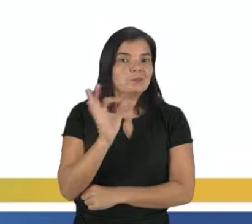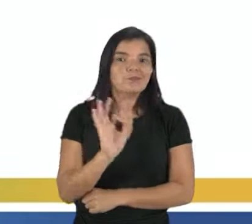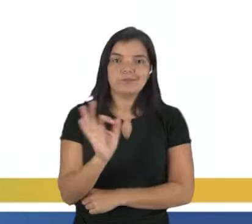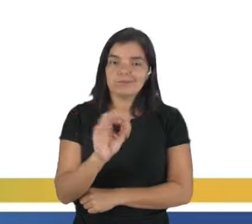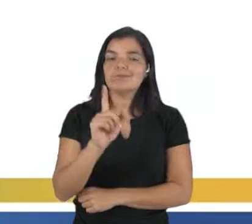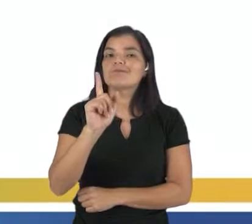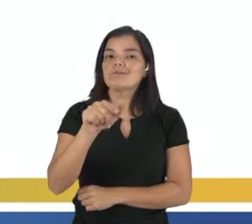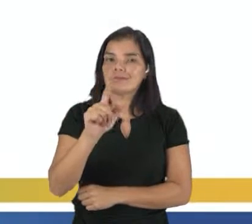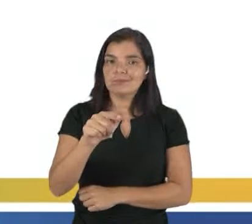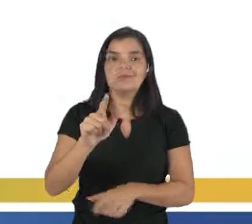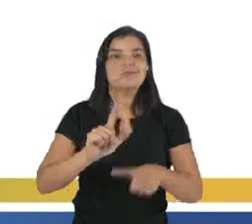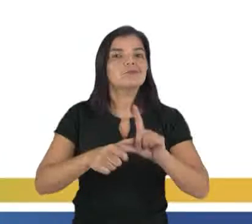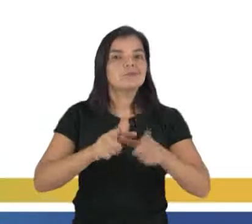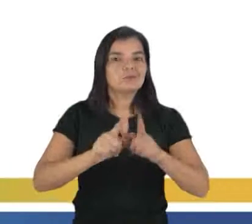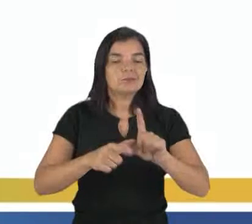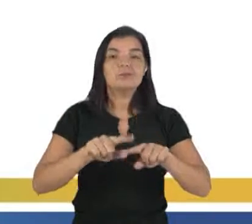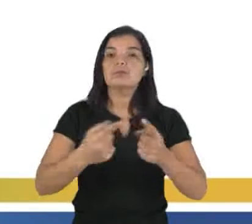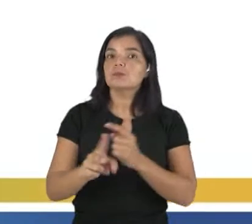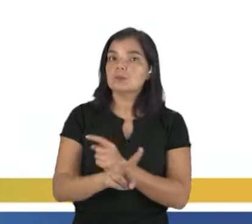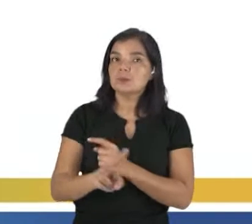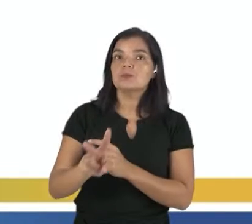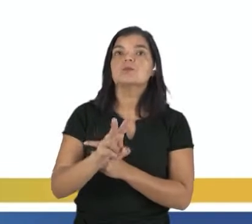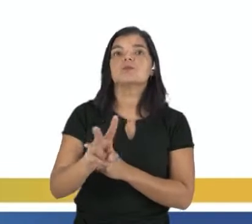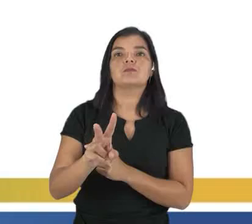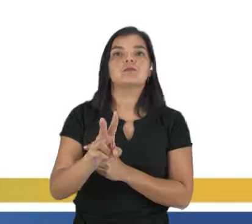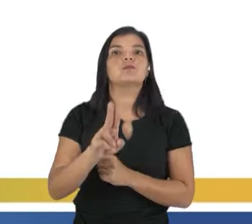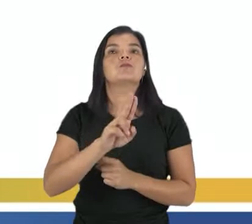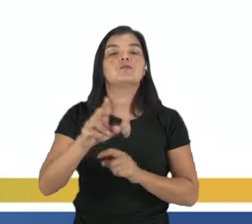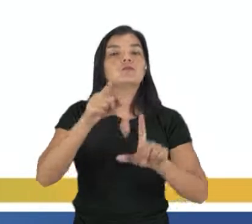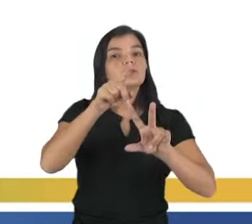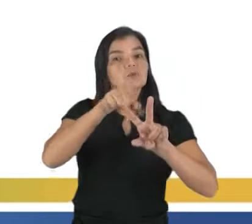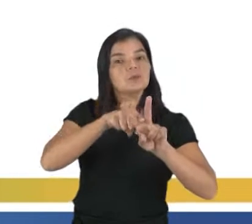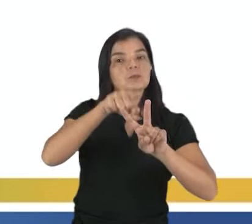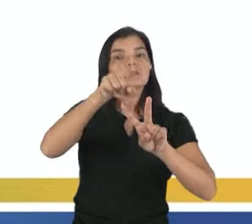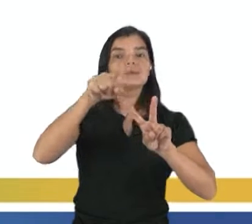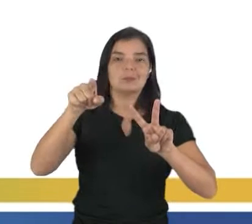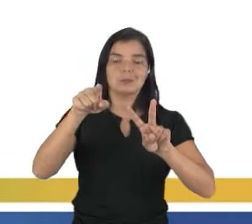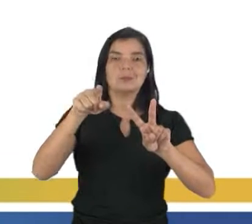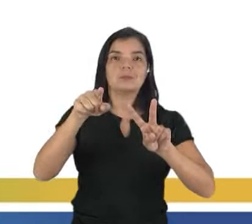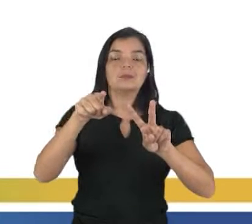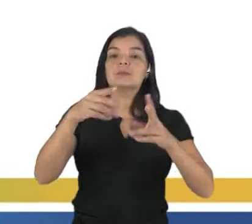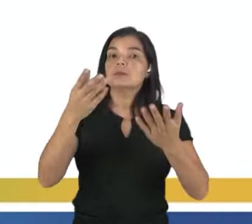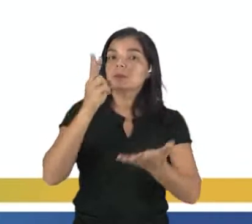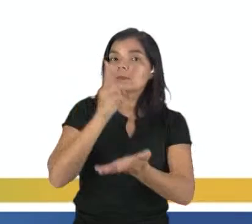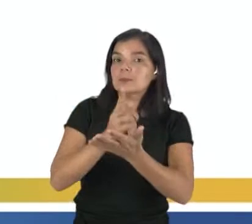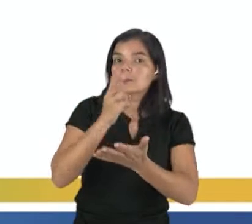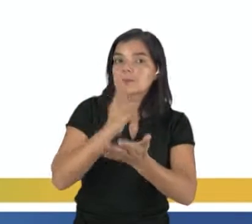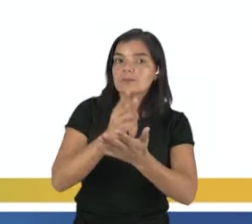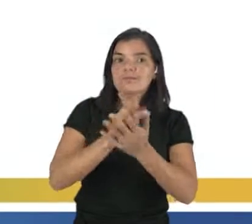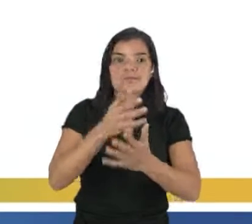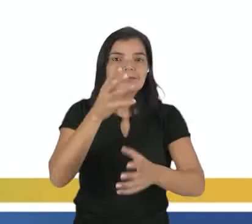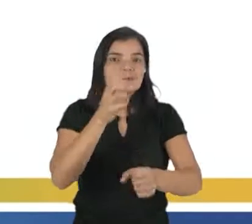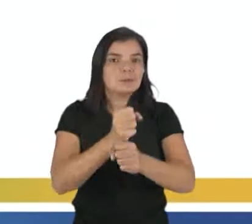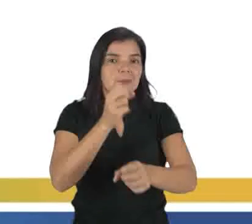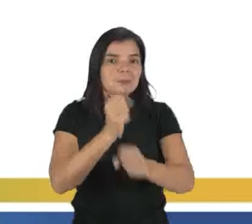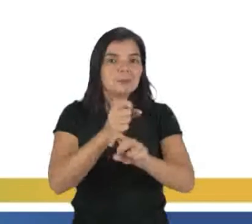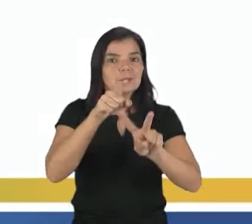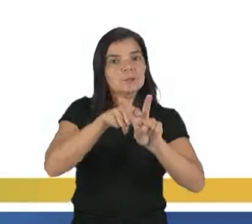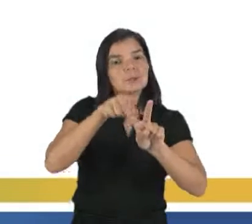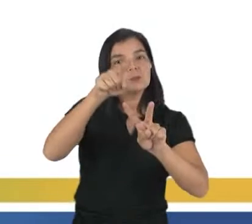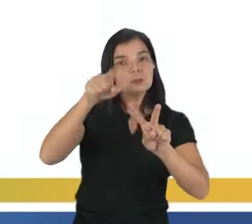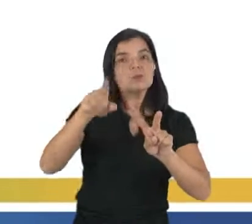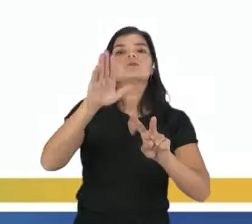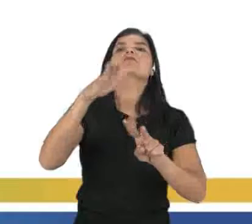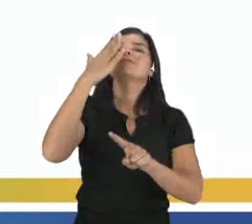que é incógnita e esse valor é chamado de raiz da equação então toda vez que fala assim calcule a raiz da equação